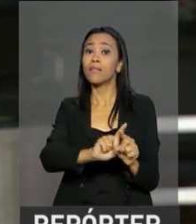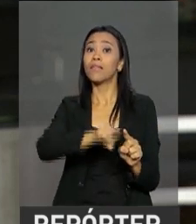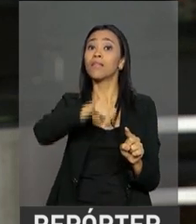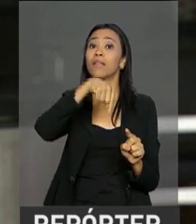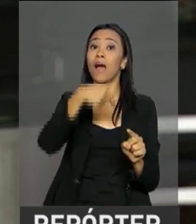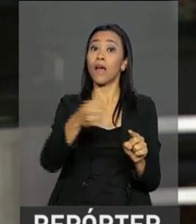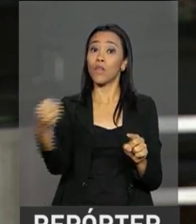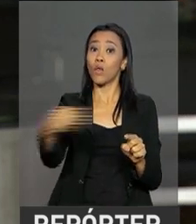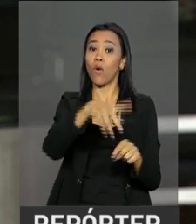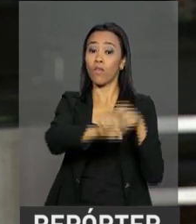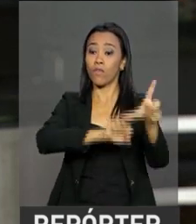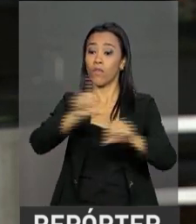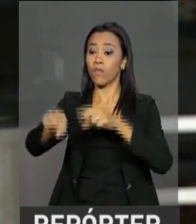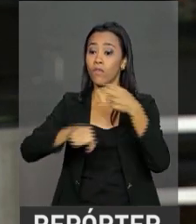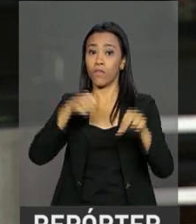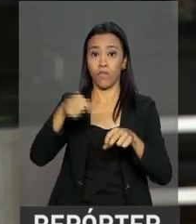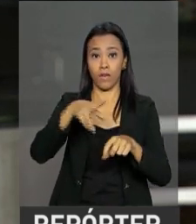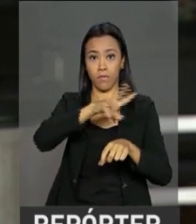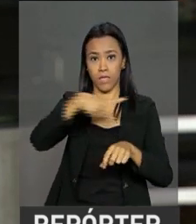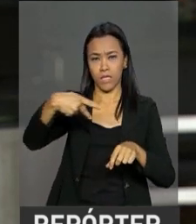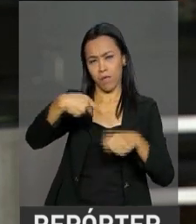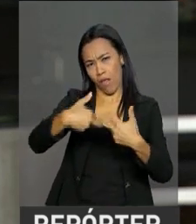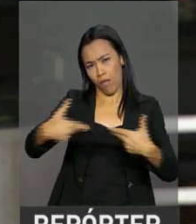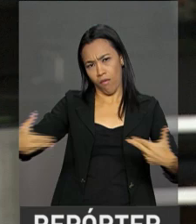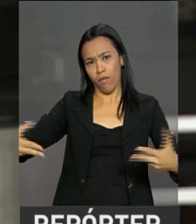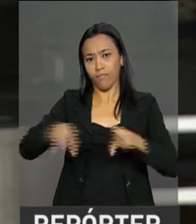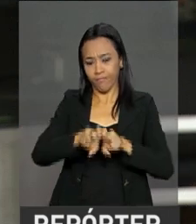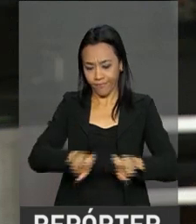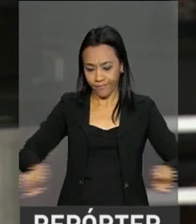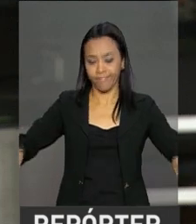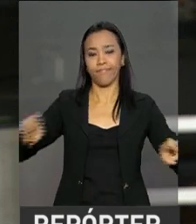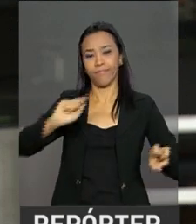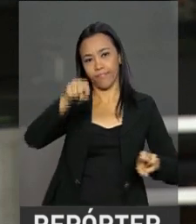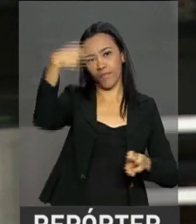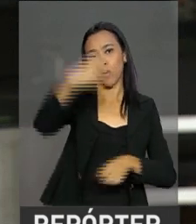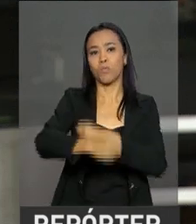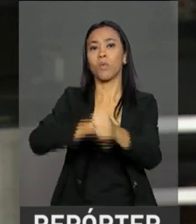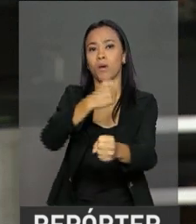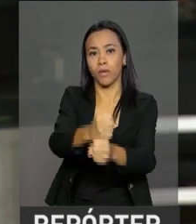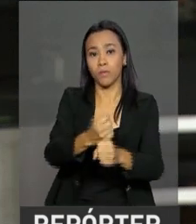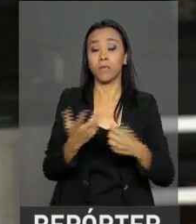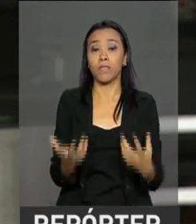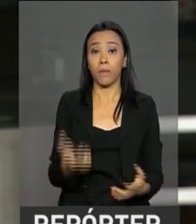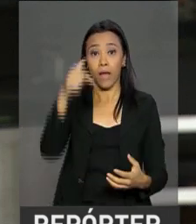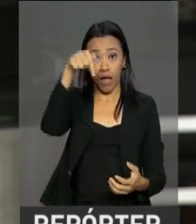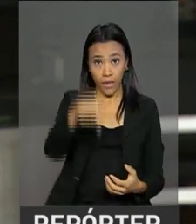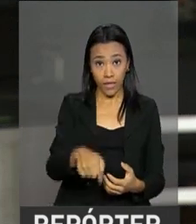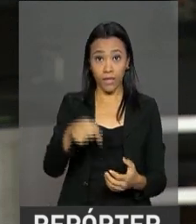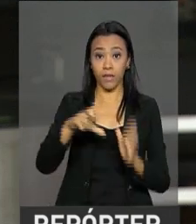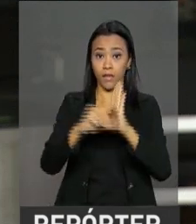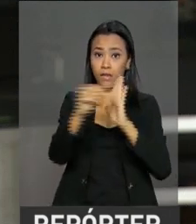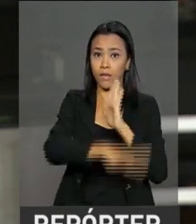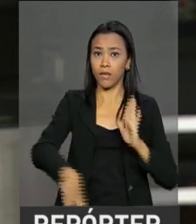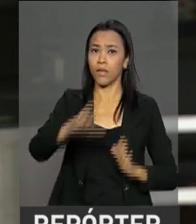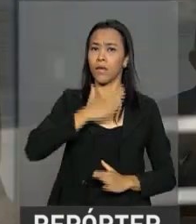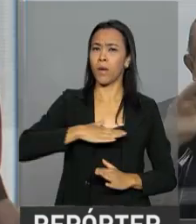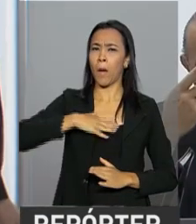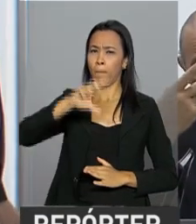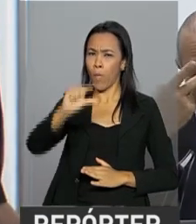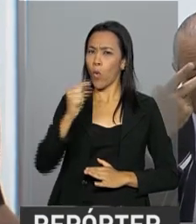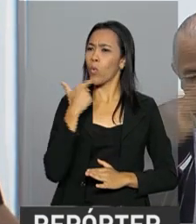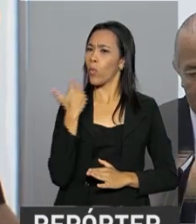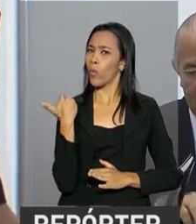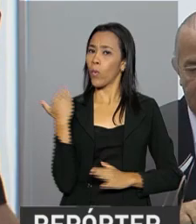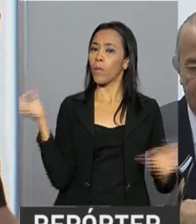a eleição da nova mesa diretora da câmara em fevereiro do ano que vem e aqui no Palácio do Planalto terminou há pouco uma reunião do presidente